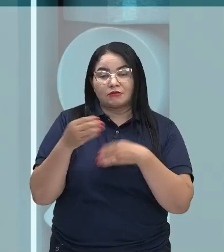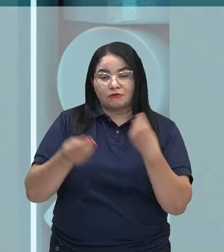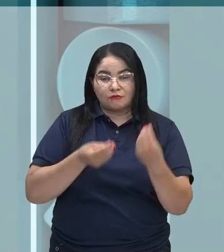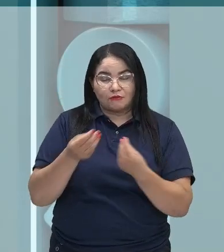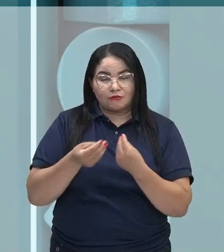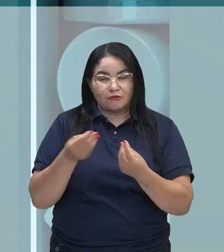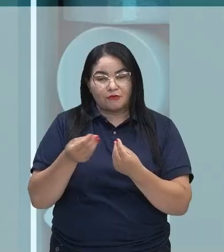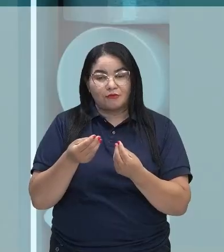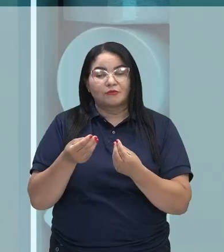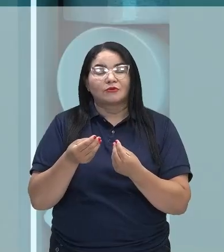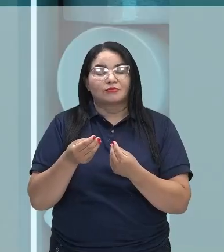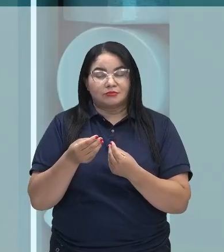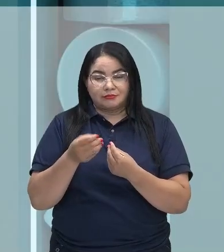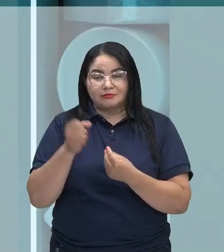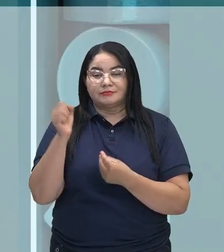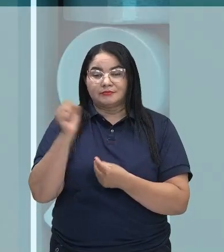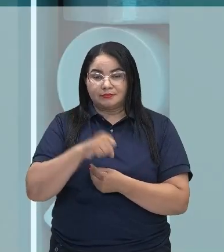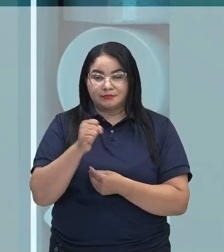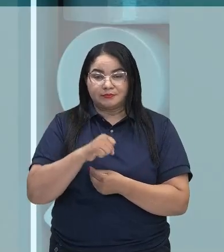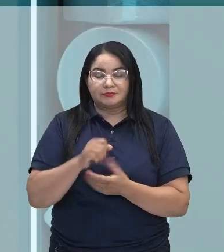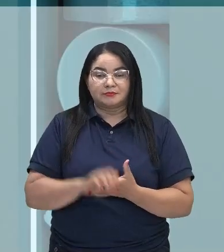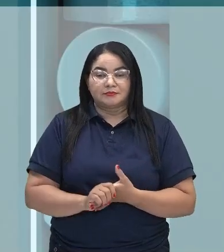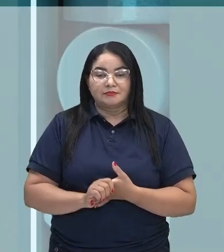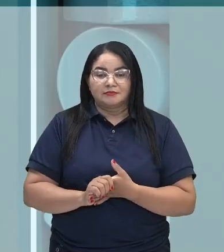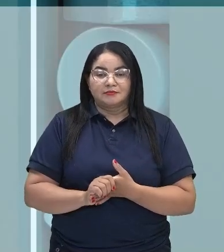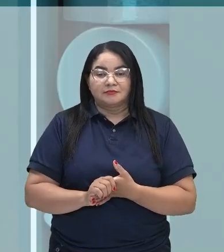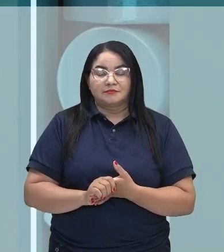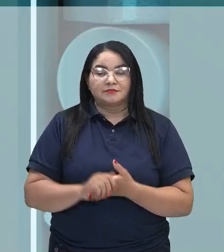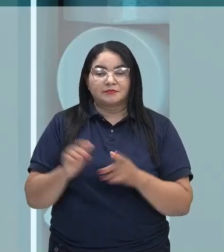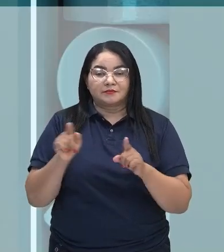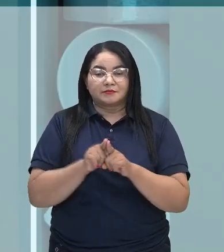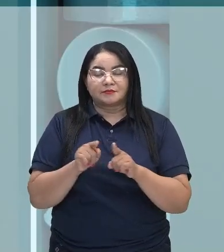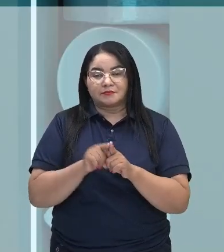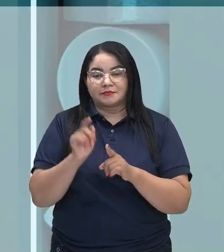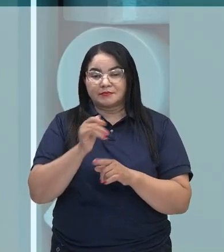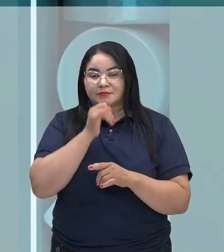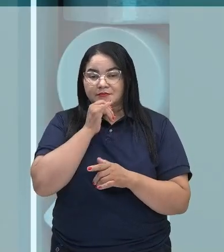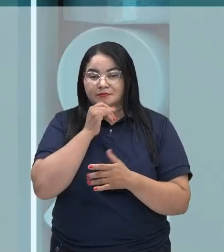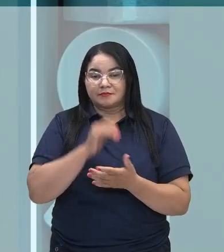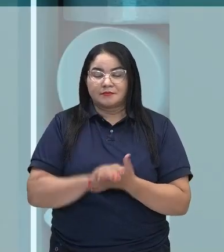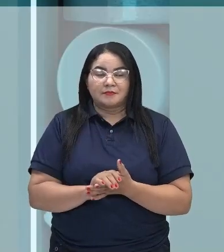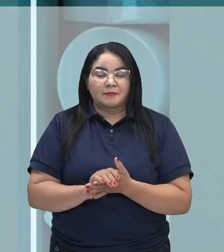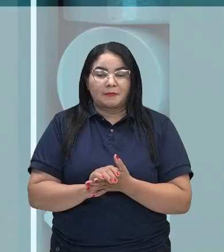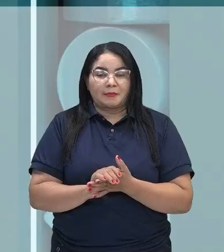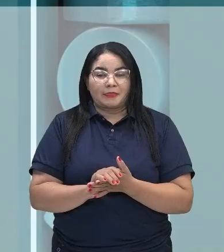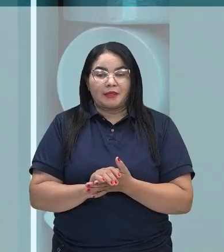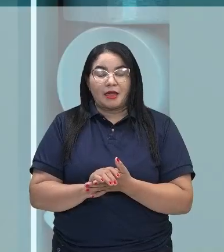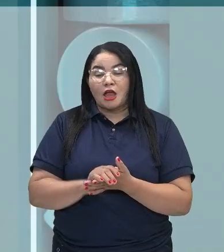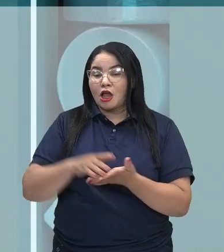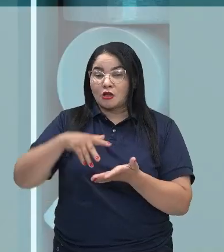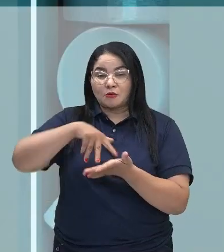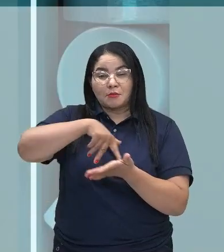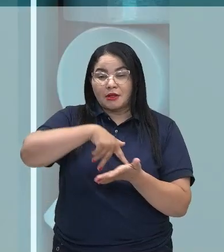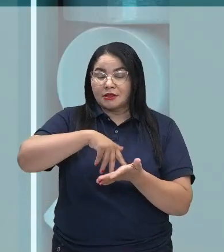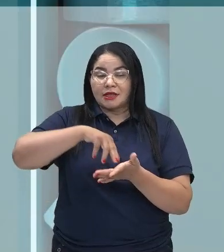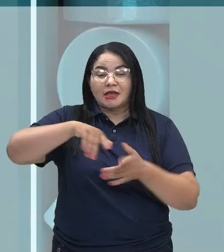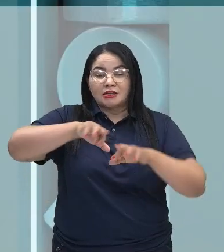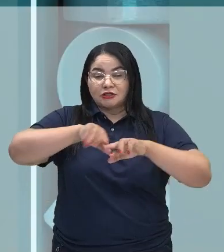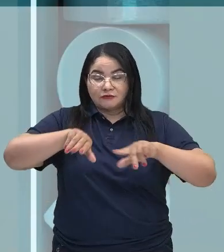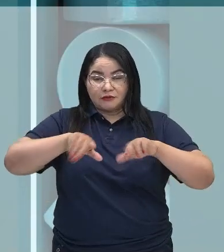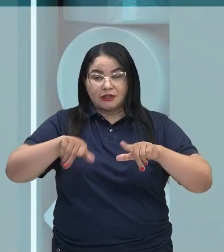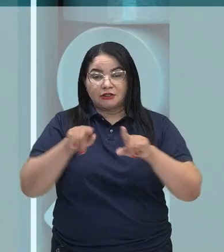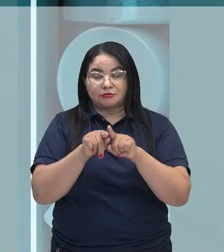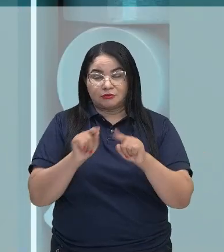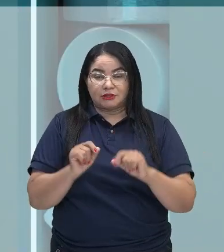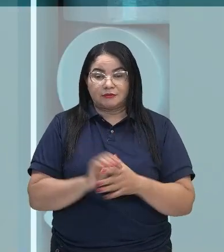que caminhar. E se for, por exemplo, uma dança folclórica, ele também é